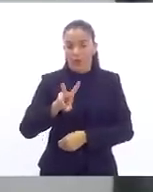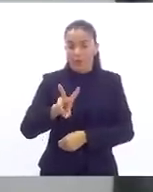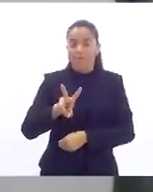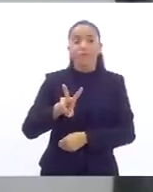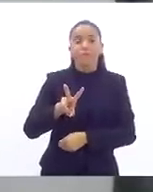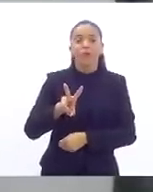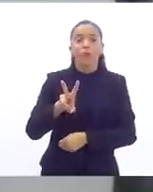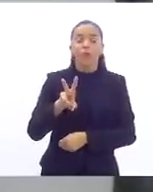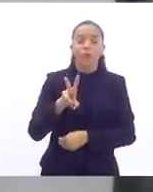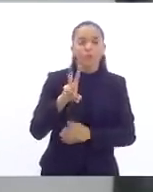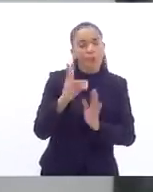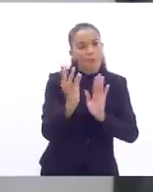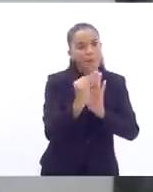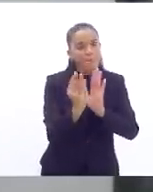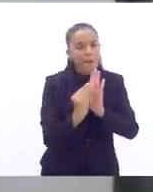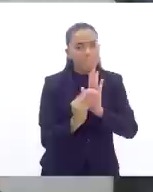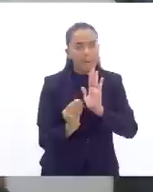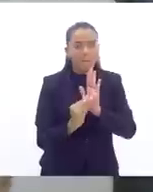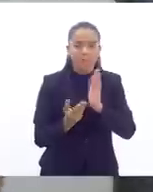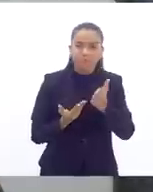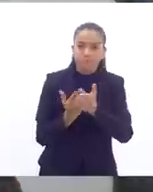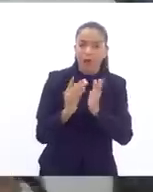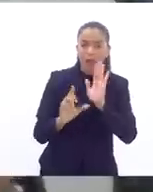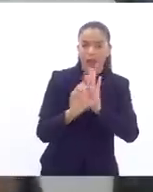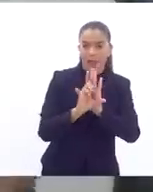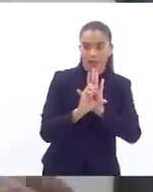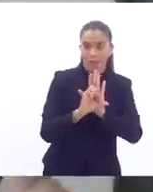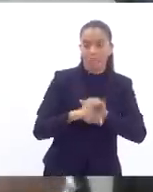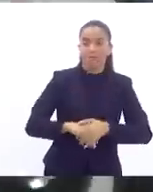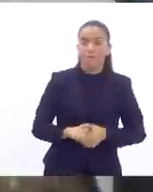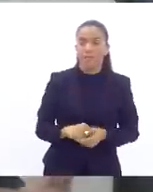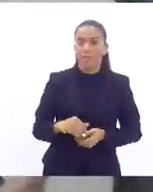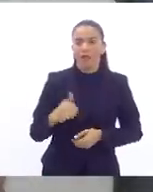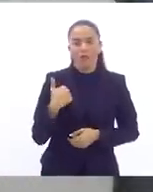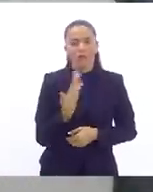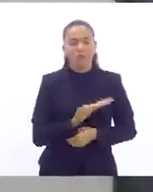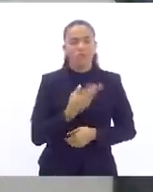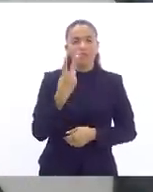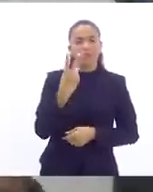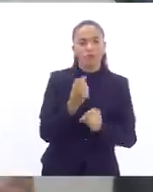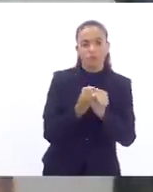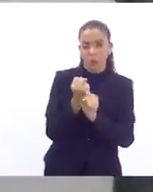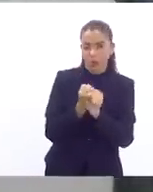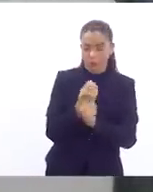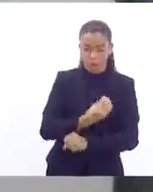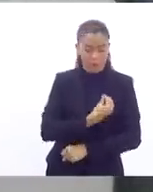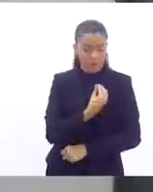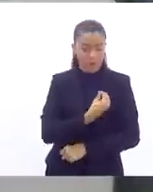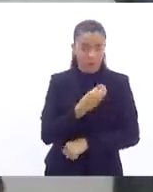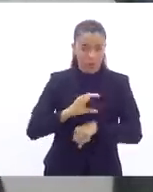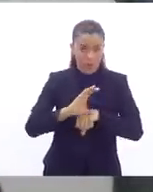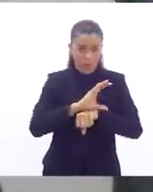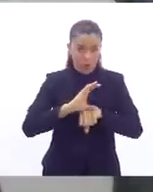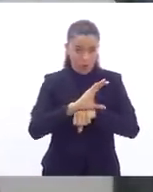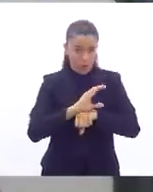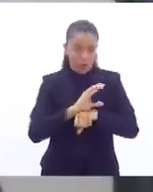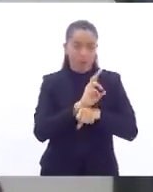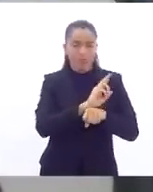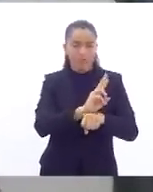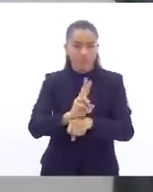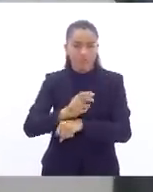essa regulamentação ao que até agora e a gente eu já tô no segundo ano participando aí do conselho fiscal atual